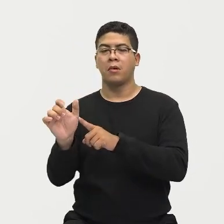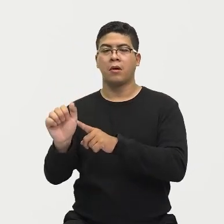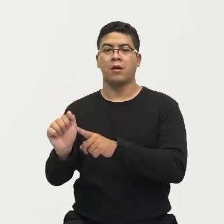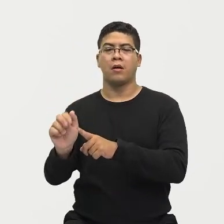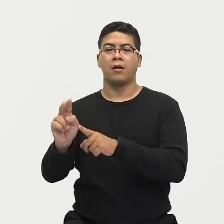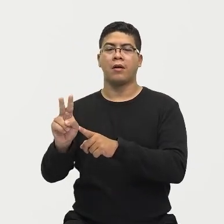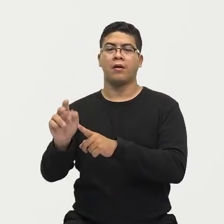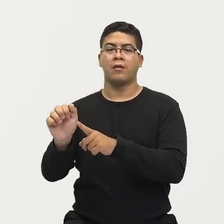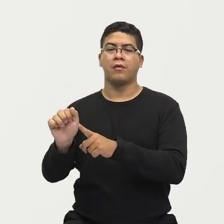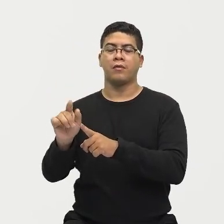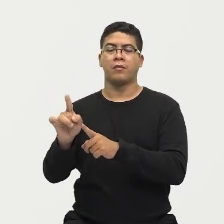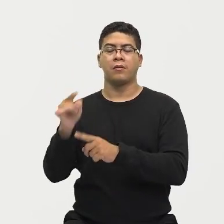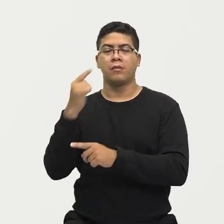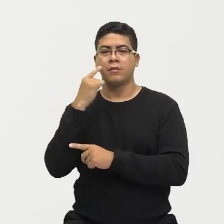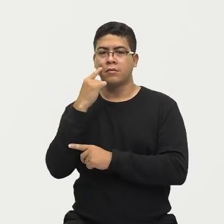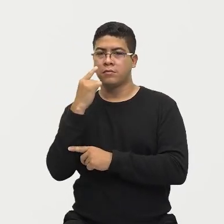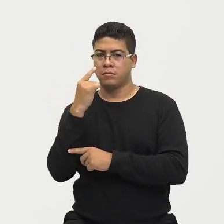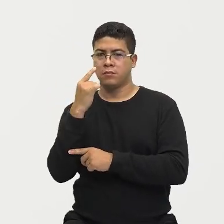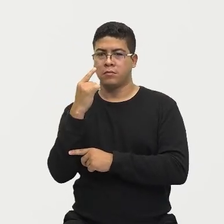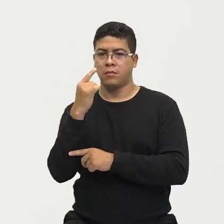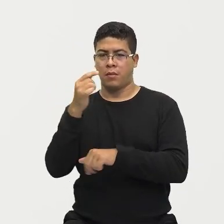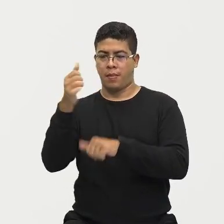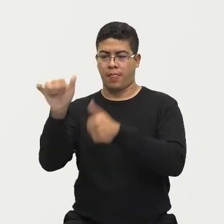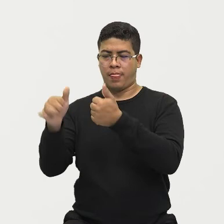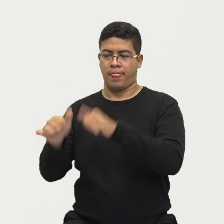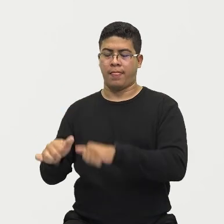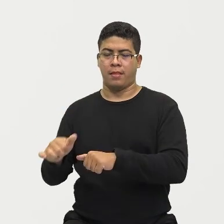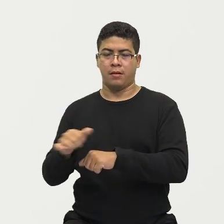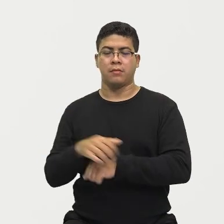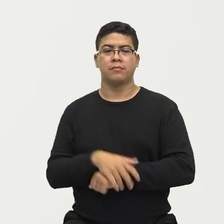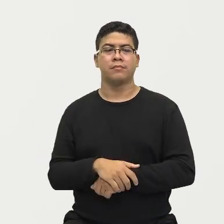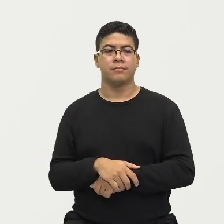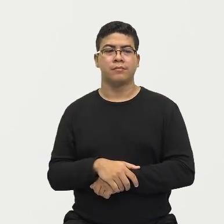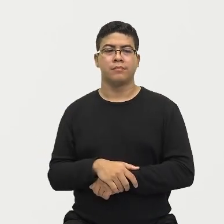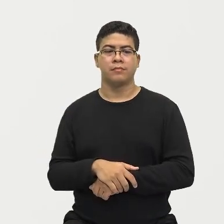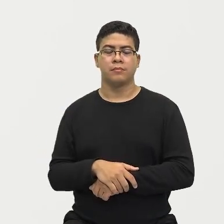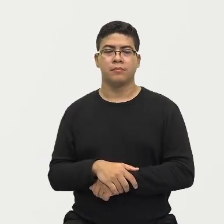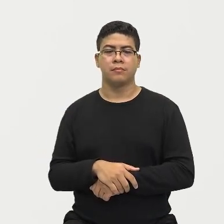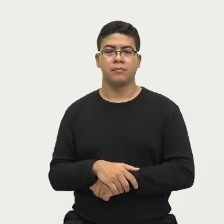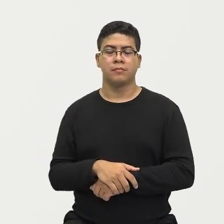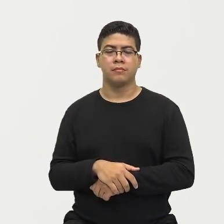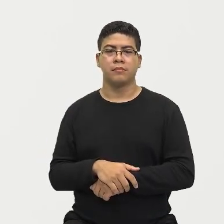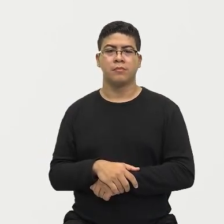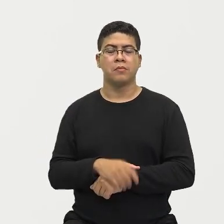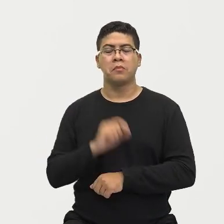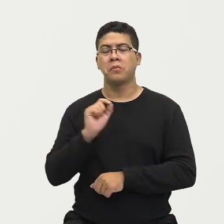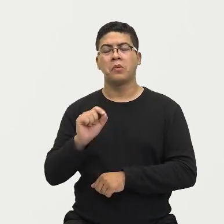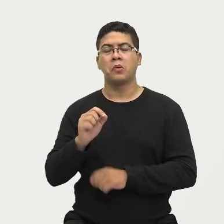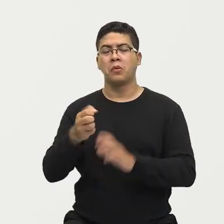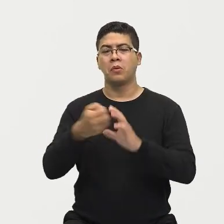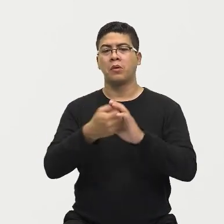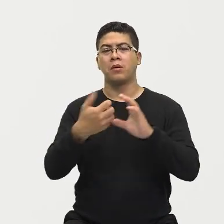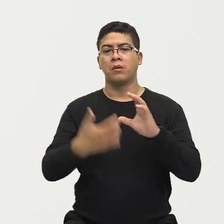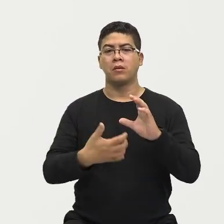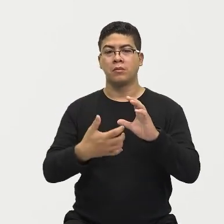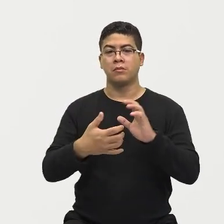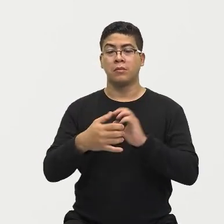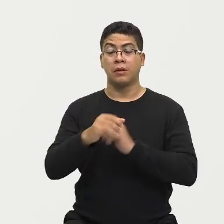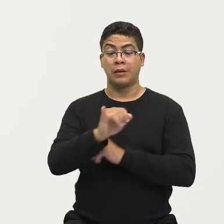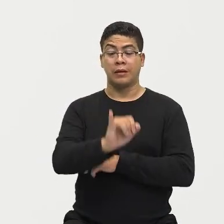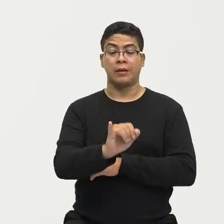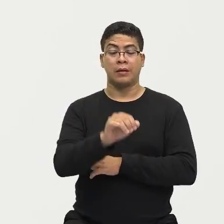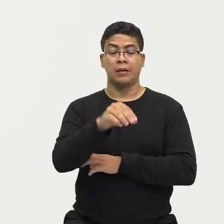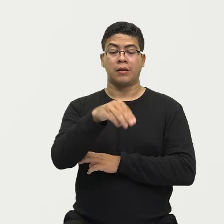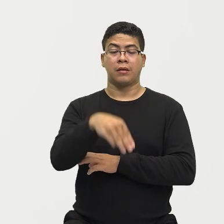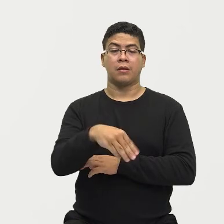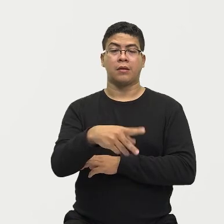alguém. Alguém é uma pessoa que vai te avalizar. Qual a característica desse avalista? Ser imprescindível